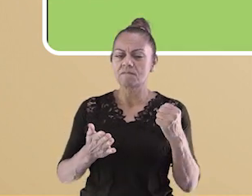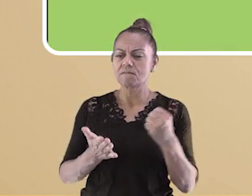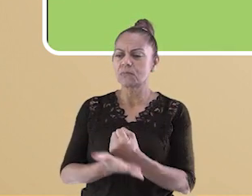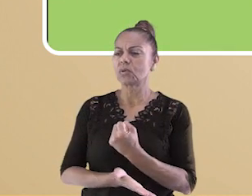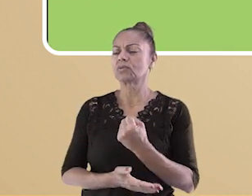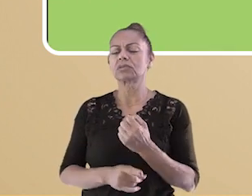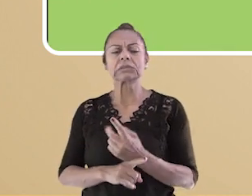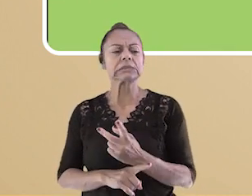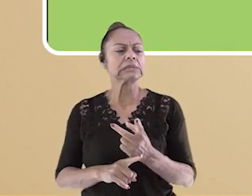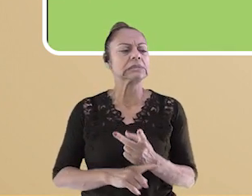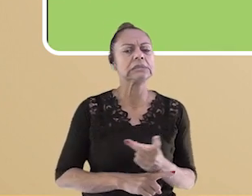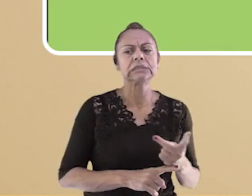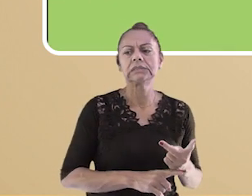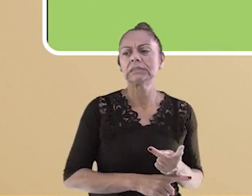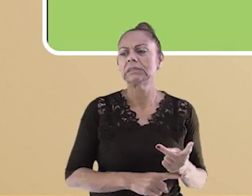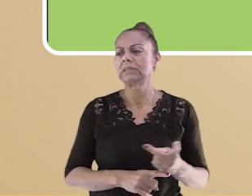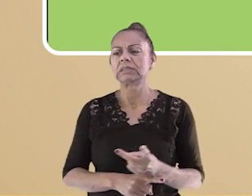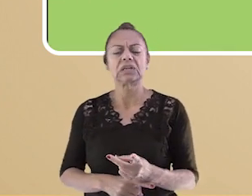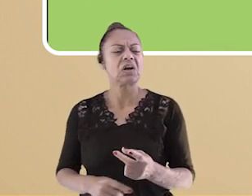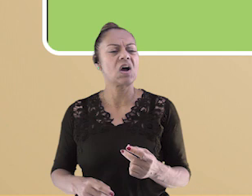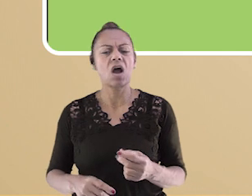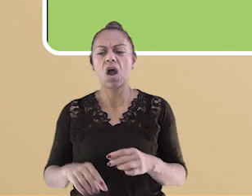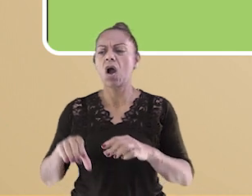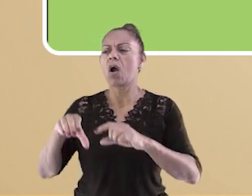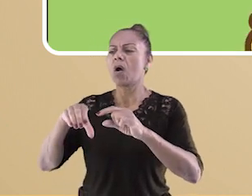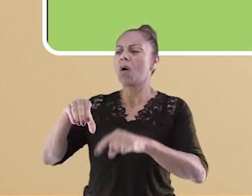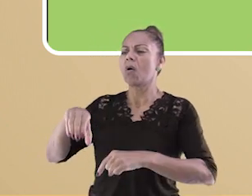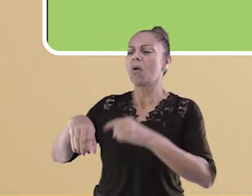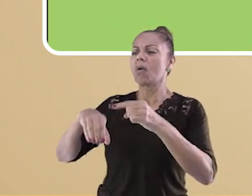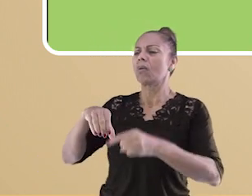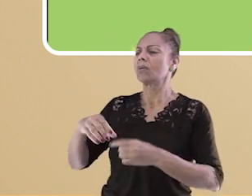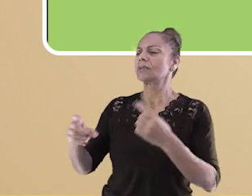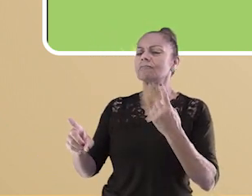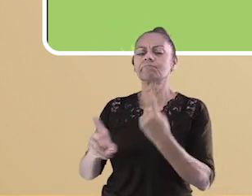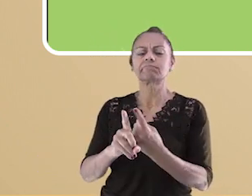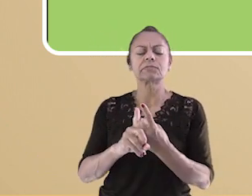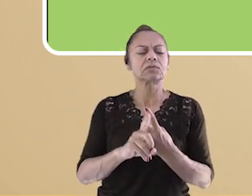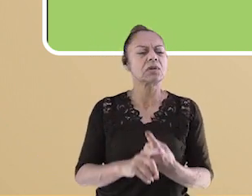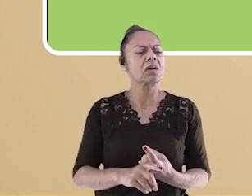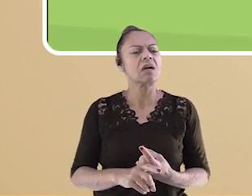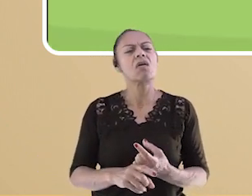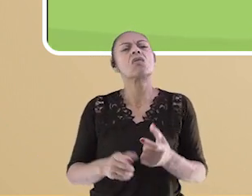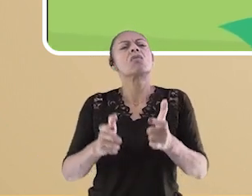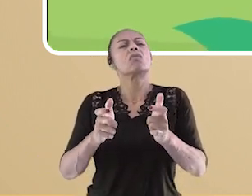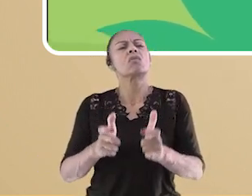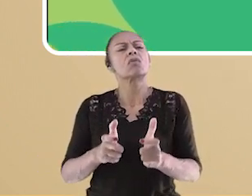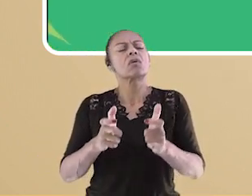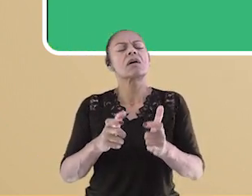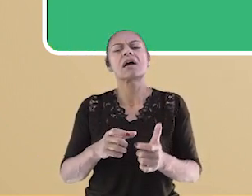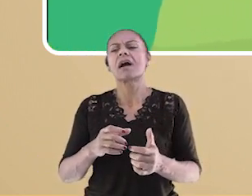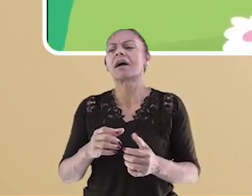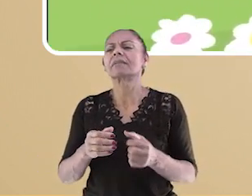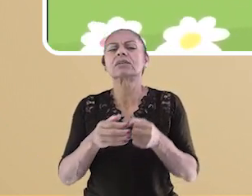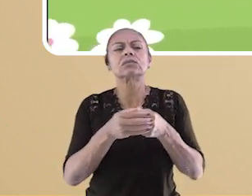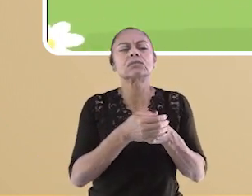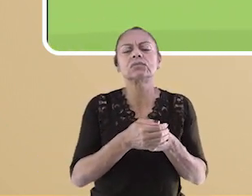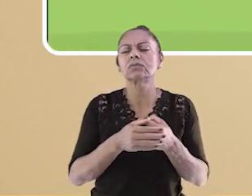Poxa, eu já olhei por tudo e não encontrei essa roda. Onde será que ela se escondeu?